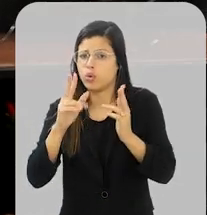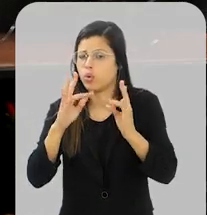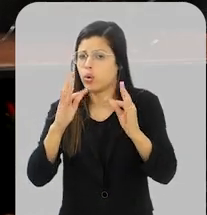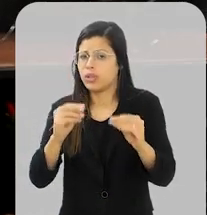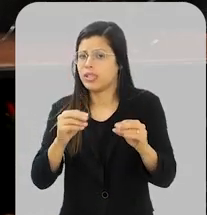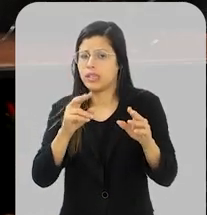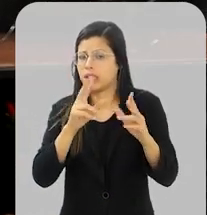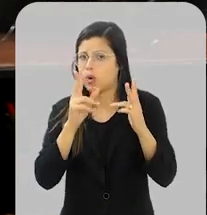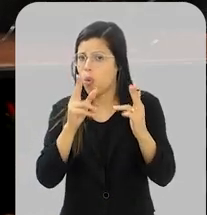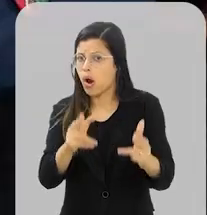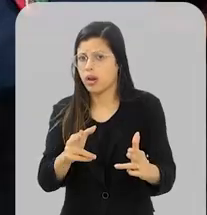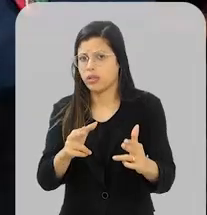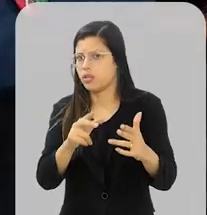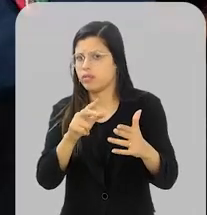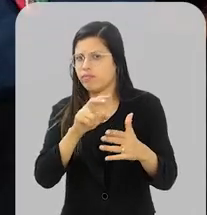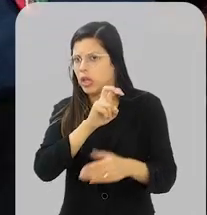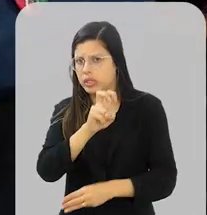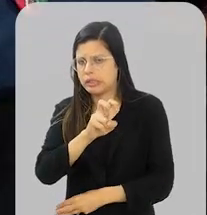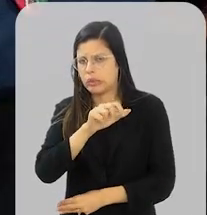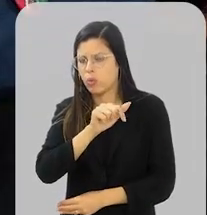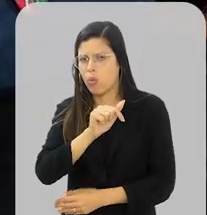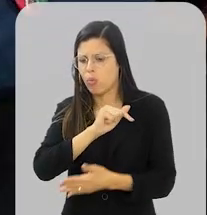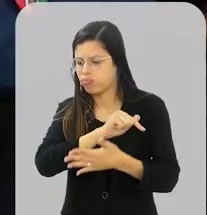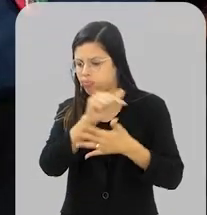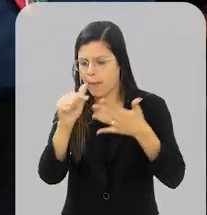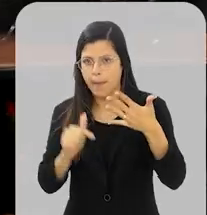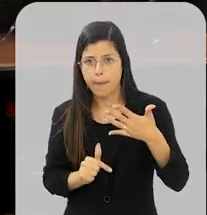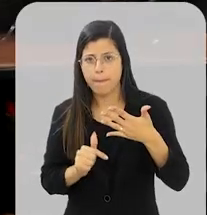iguais. Isso. Por quê? Porque